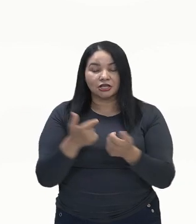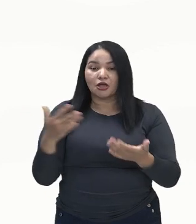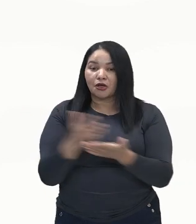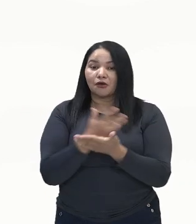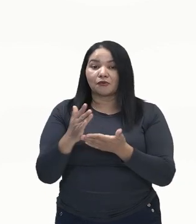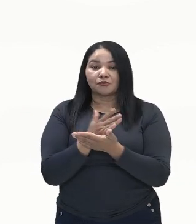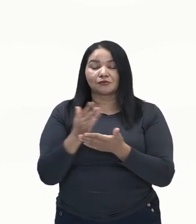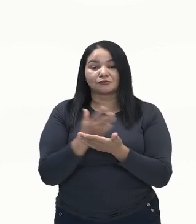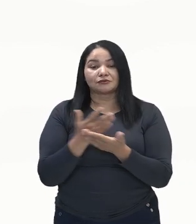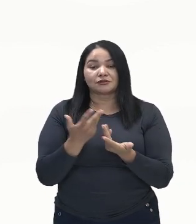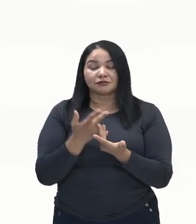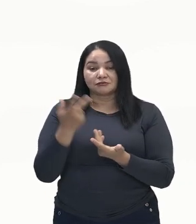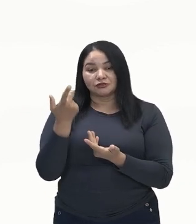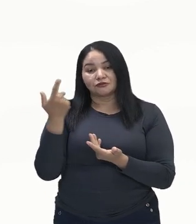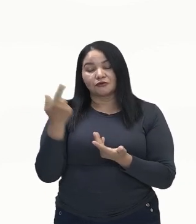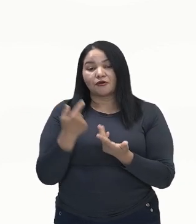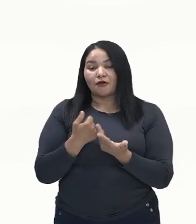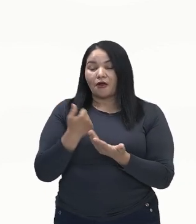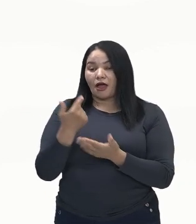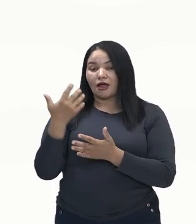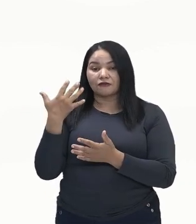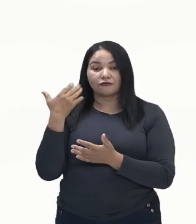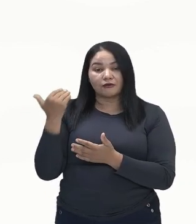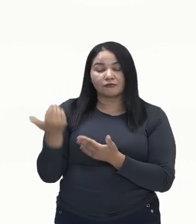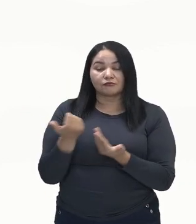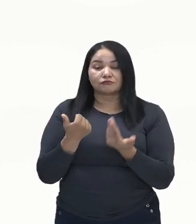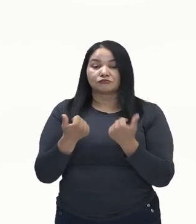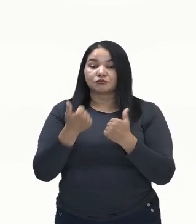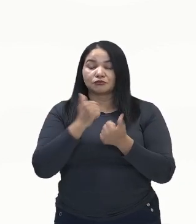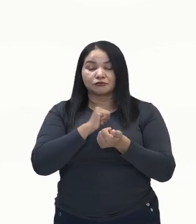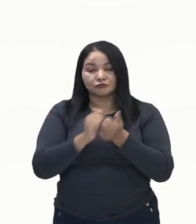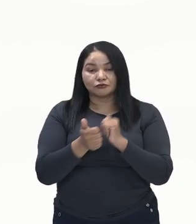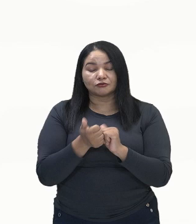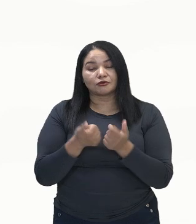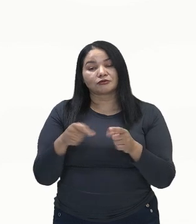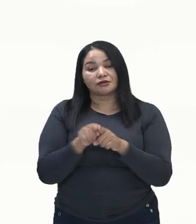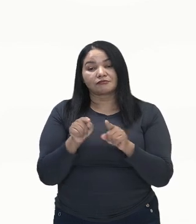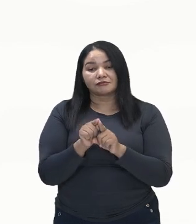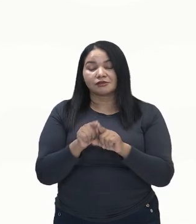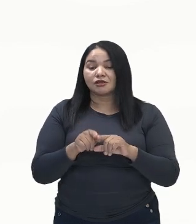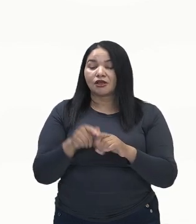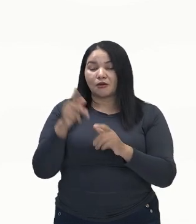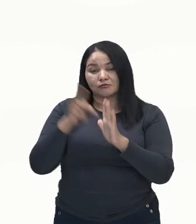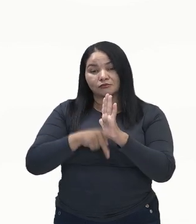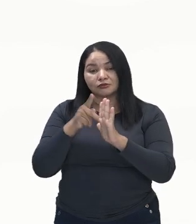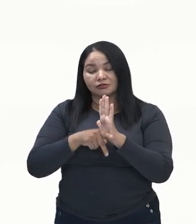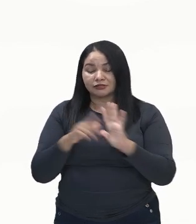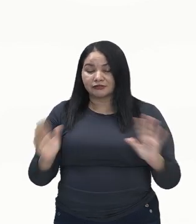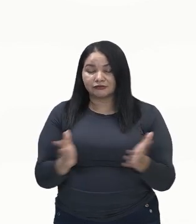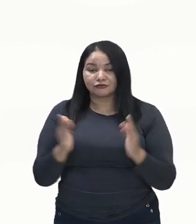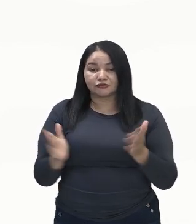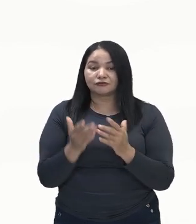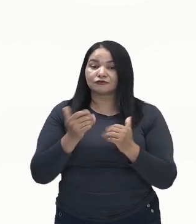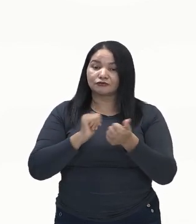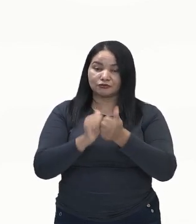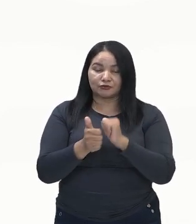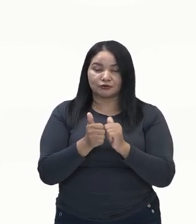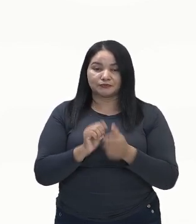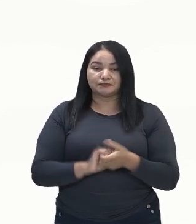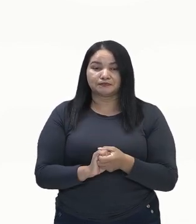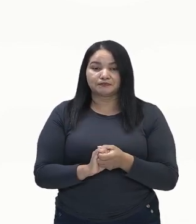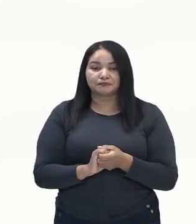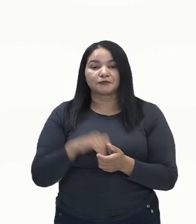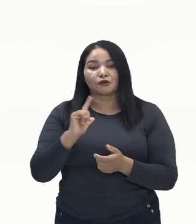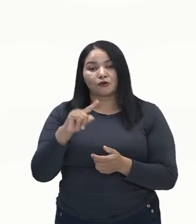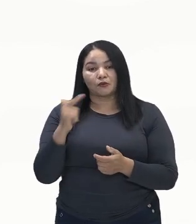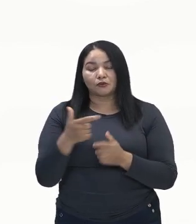que a gente tem que foram revelados ali por programas de incentivo ao esporte. Bem, a gente tem também o programa de